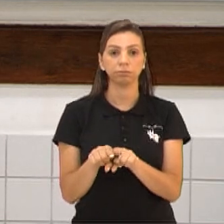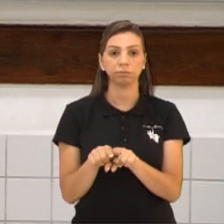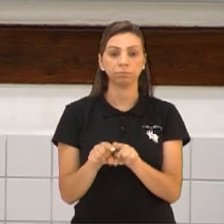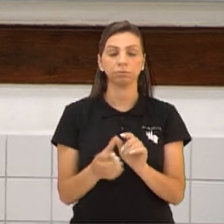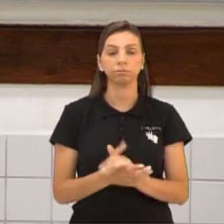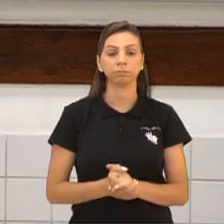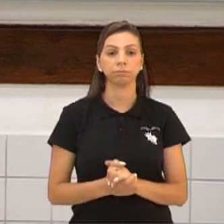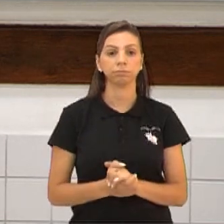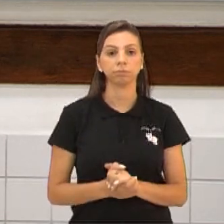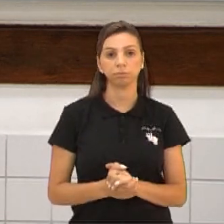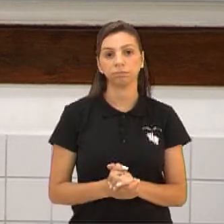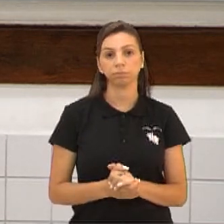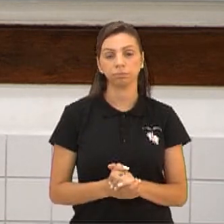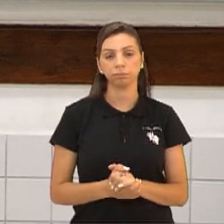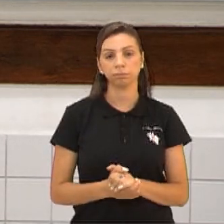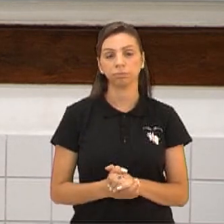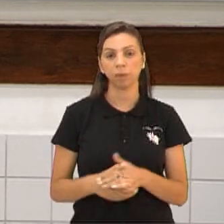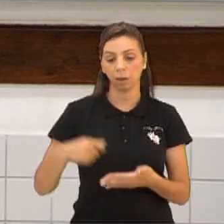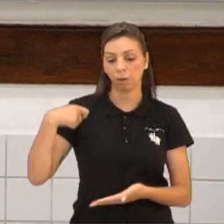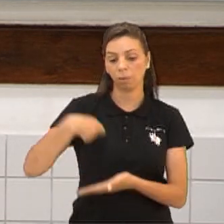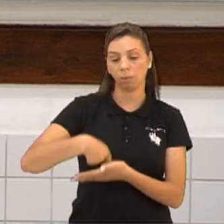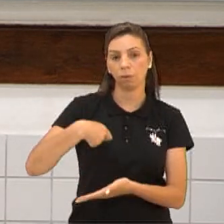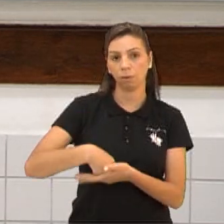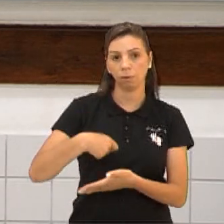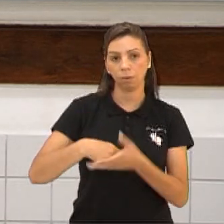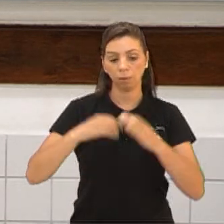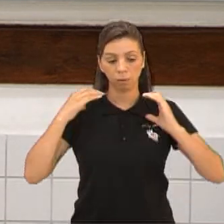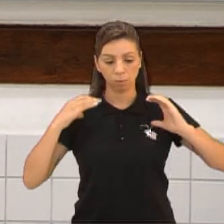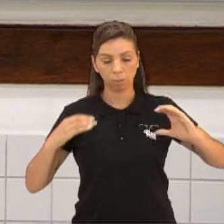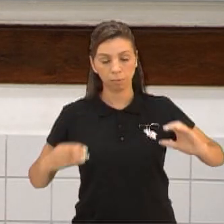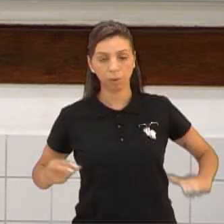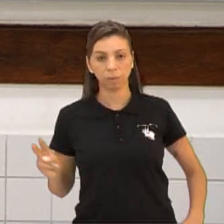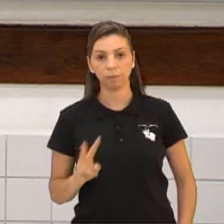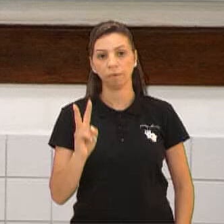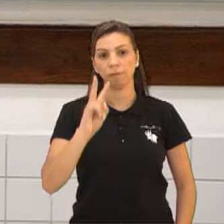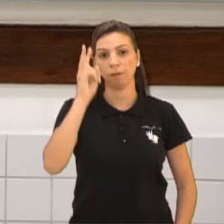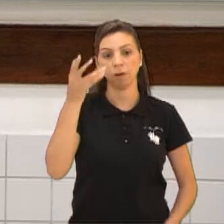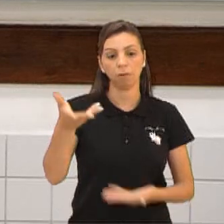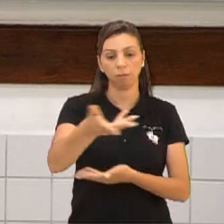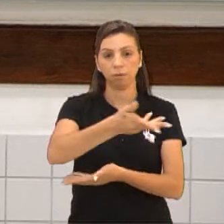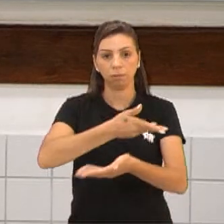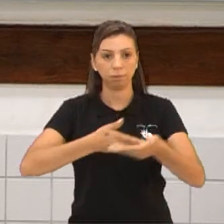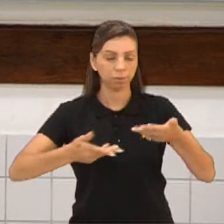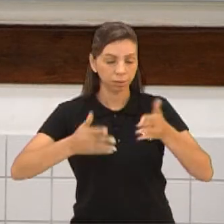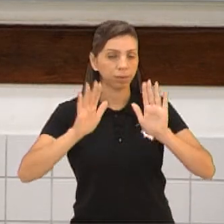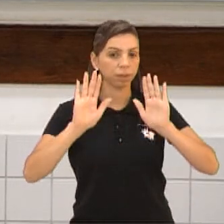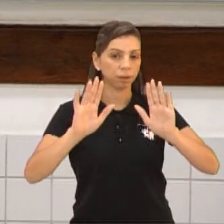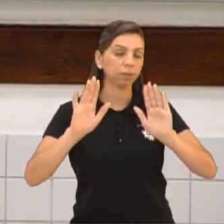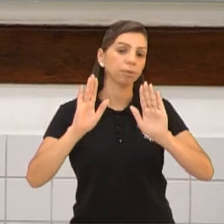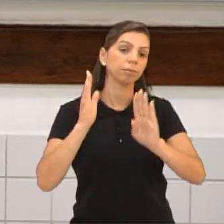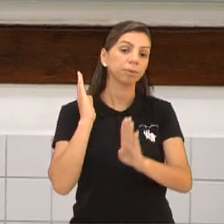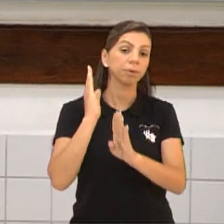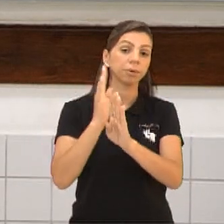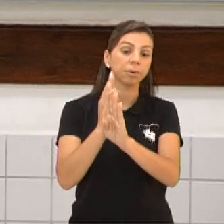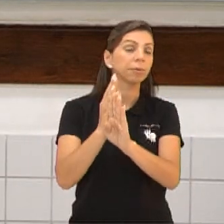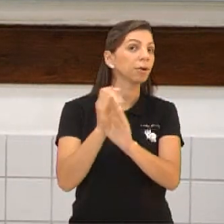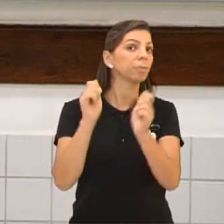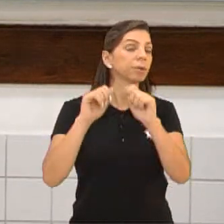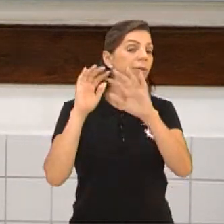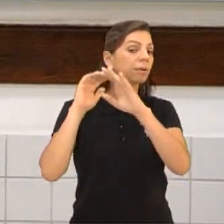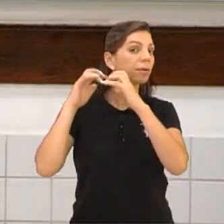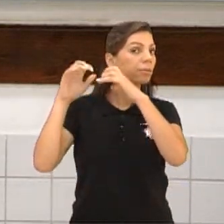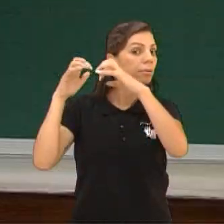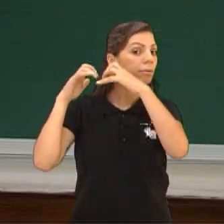é exigido, por exemplo, um comportamento que nos leve a valores universalizáveis. Então, por isso, nós precisamos pensar,